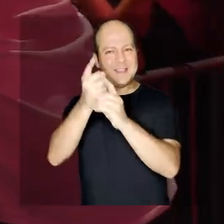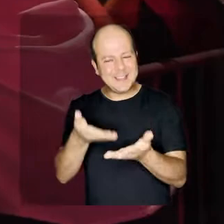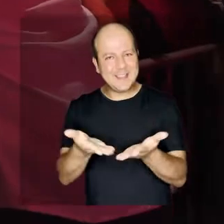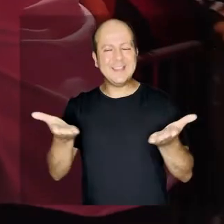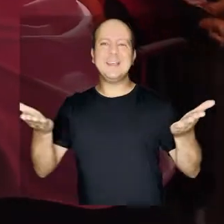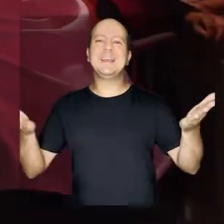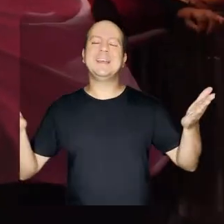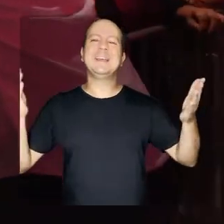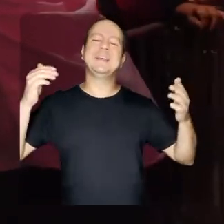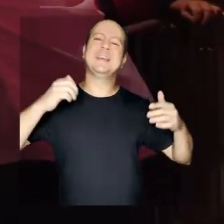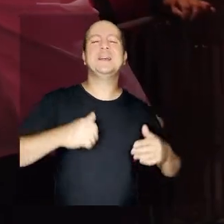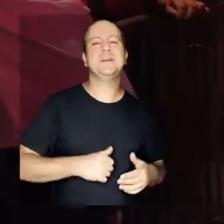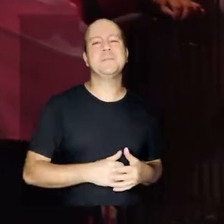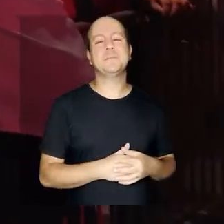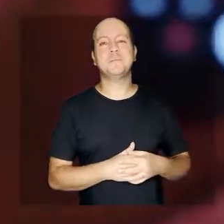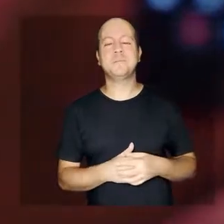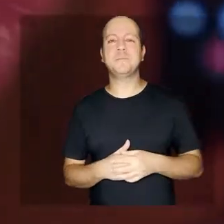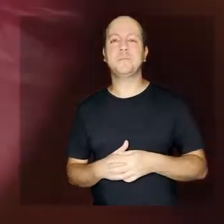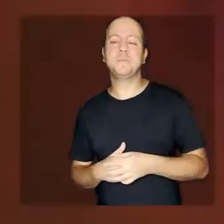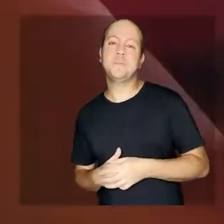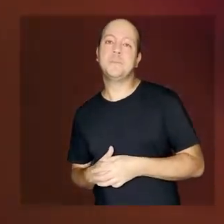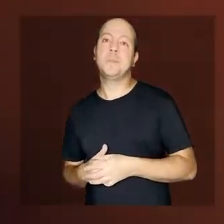pupilo Fernando catatau e dengue